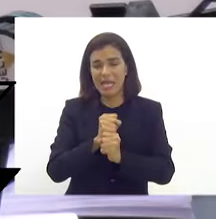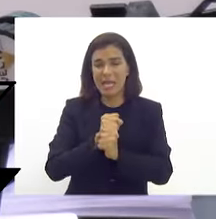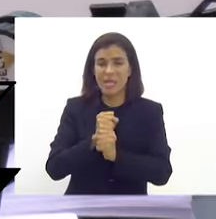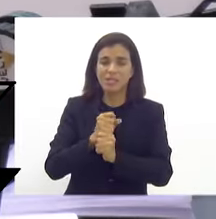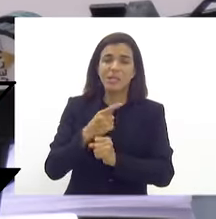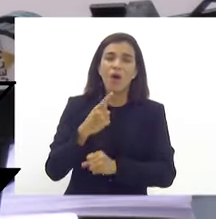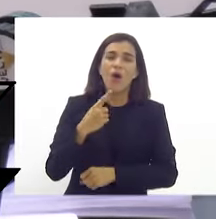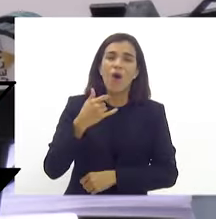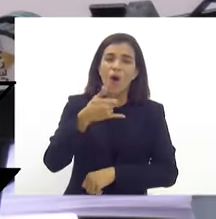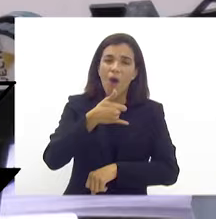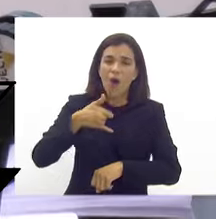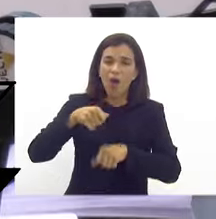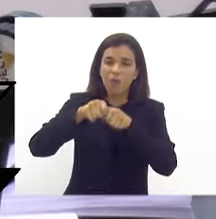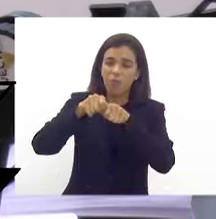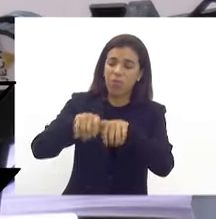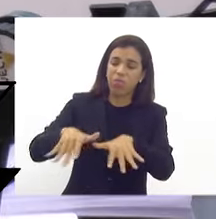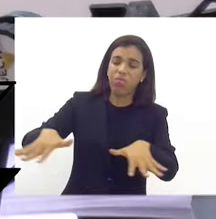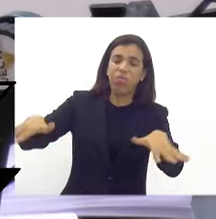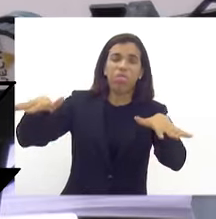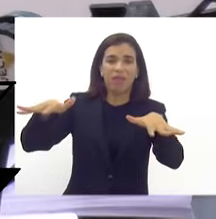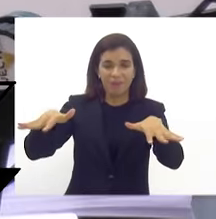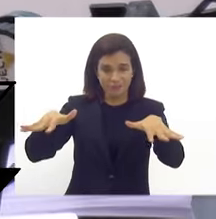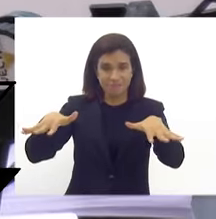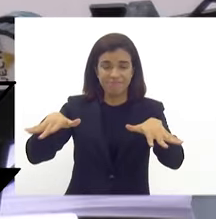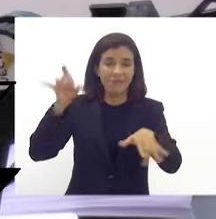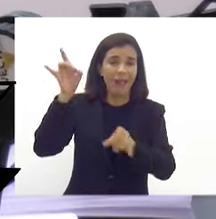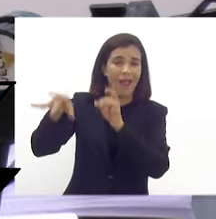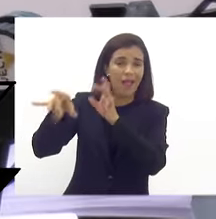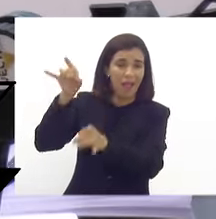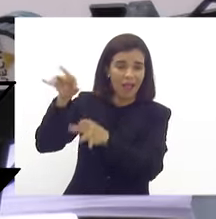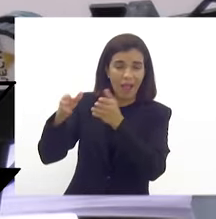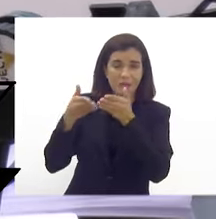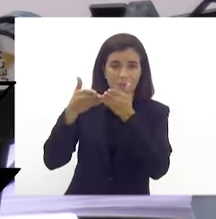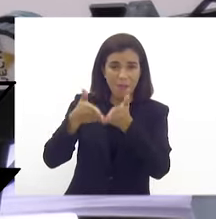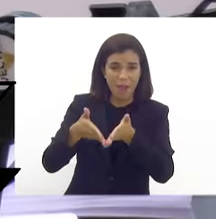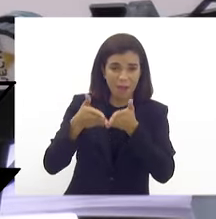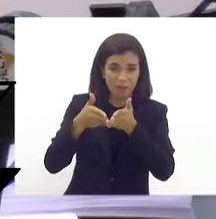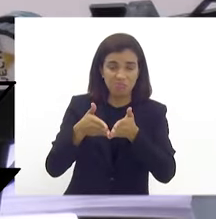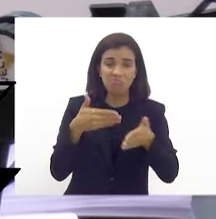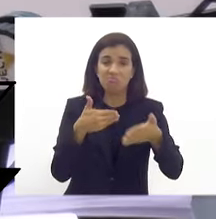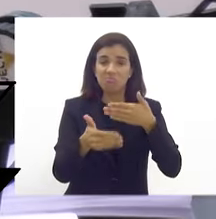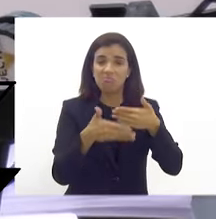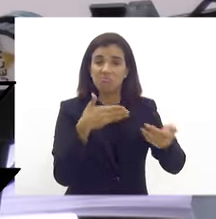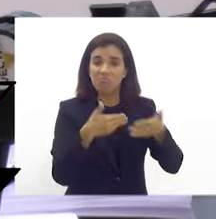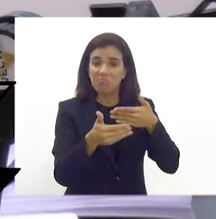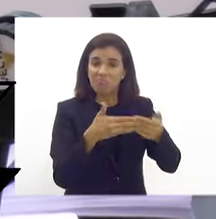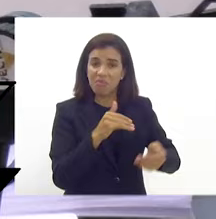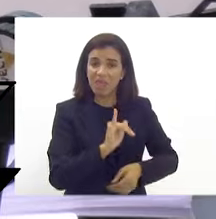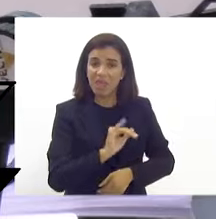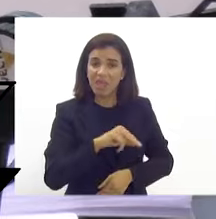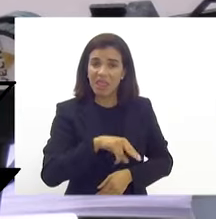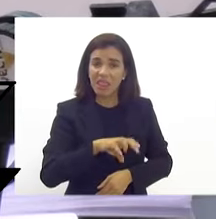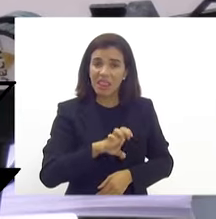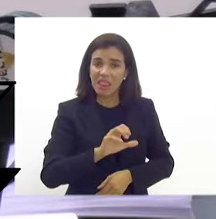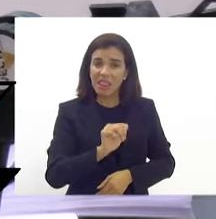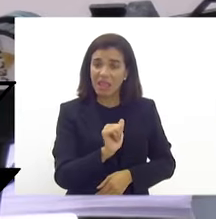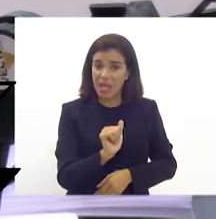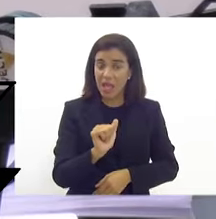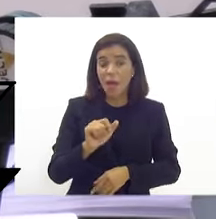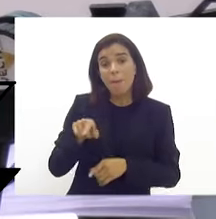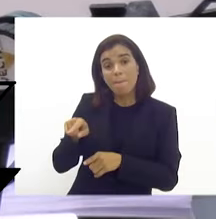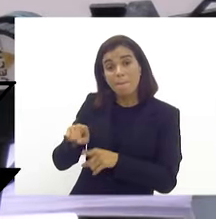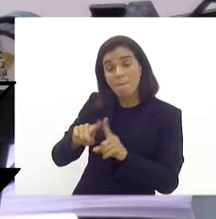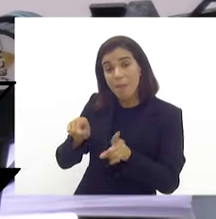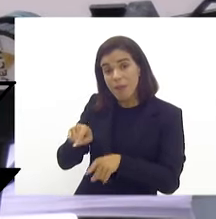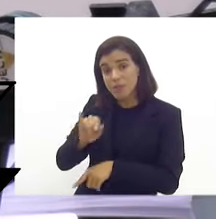óleo gracha tá lá largada abandonado Independente se o ideia é de competência de ofício ou não o Ibama ele